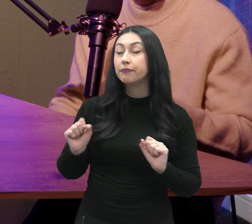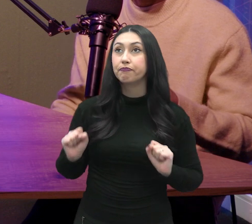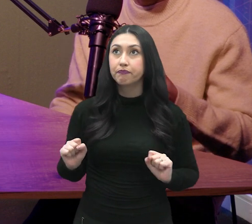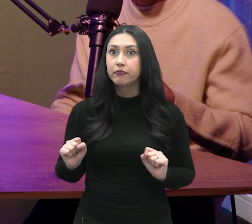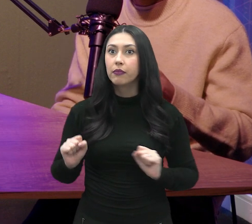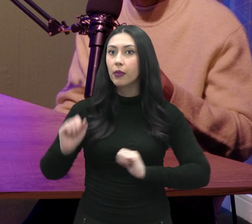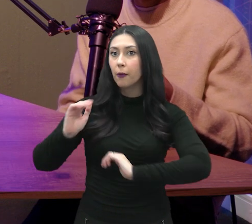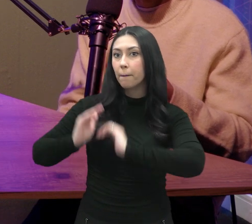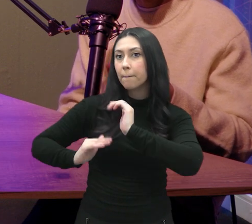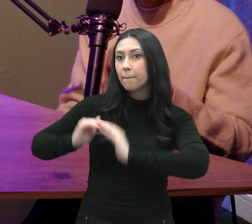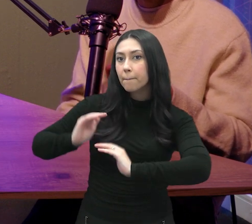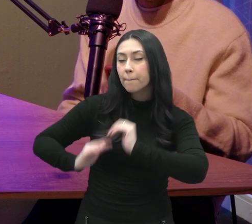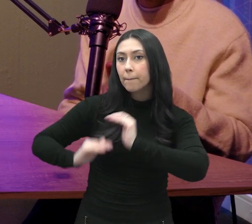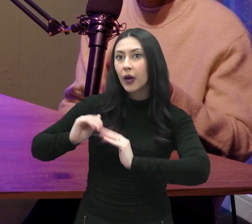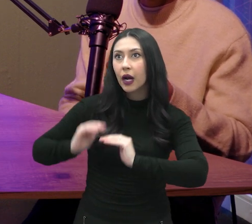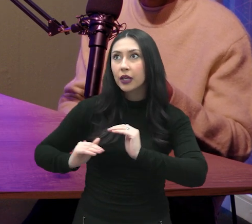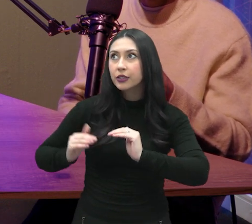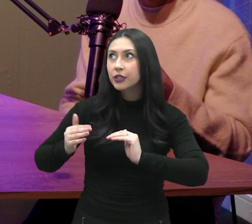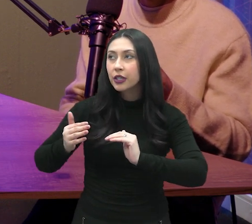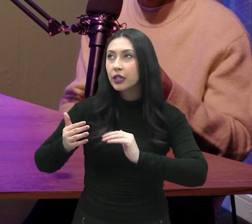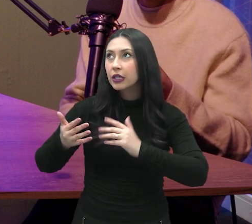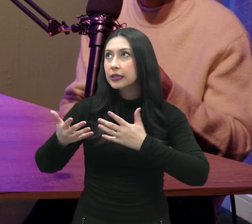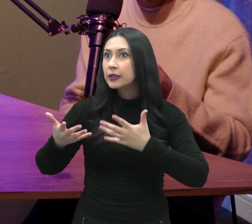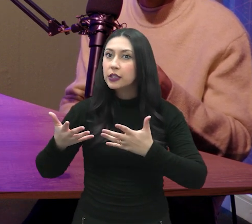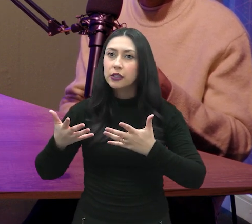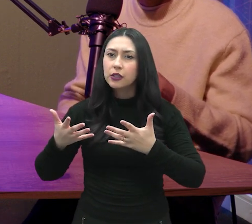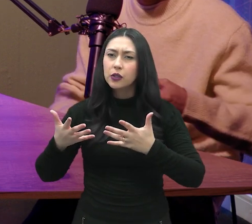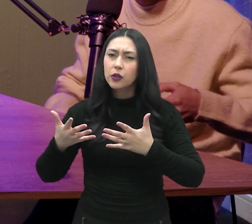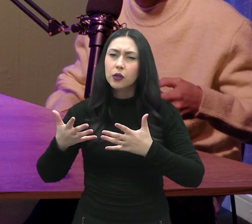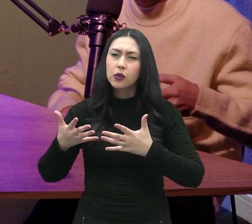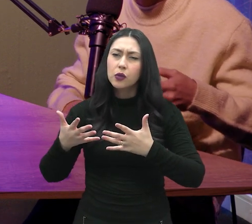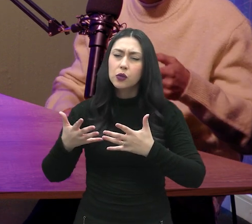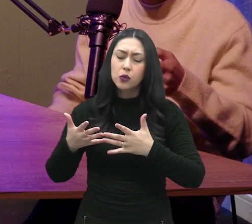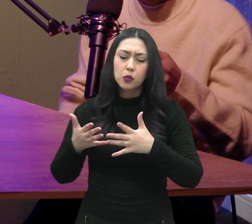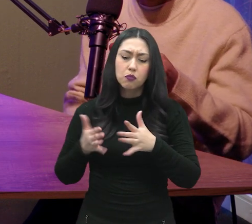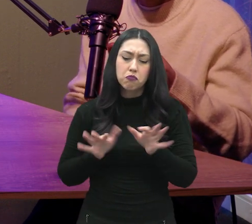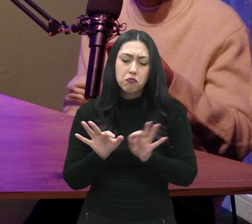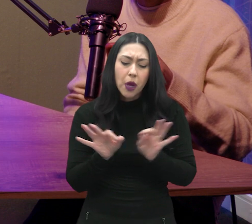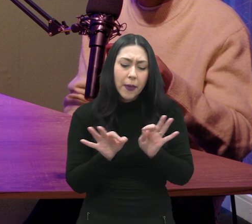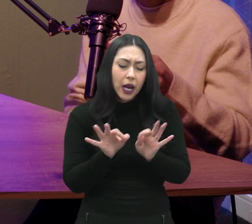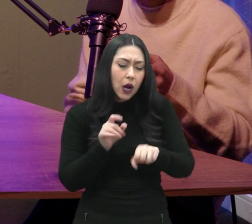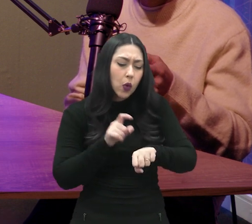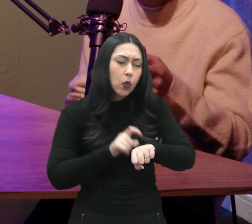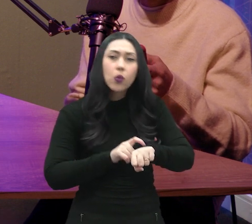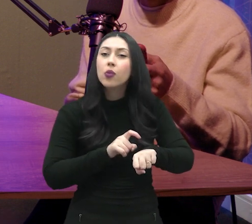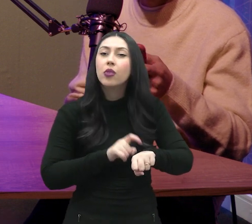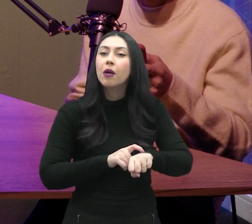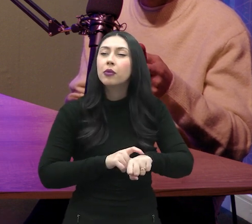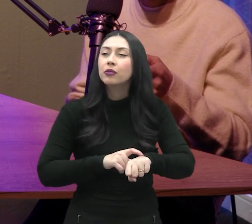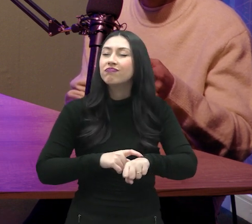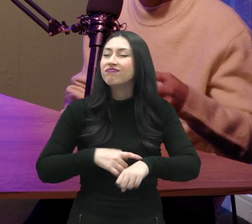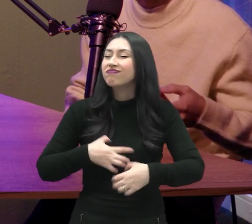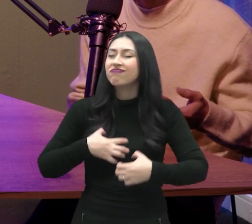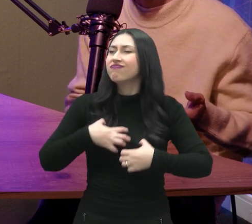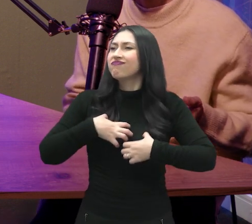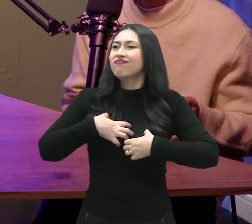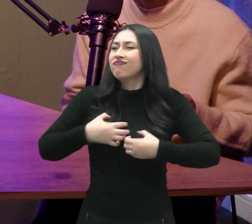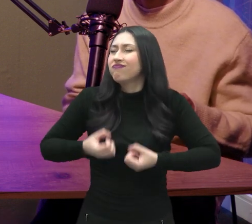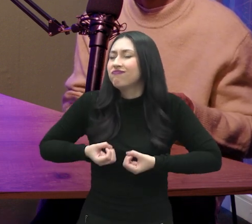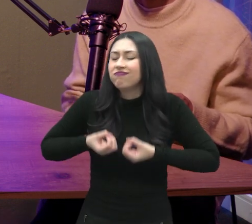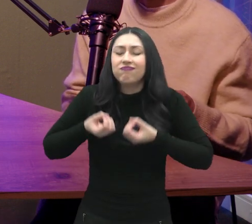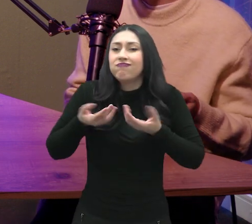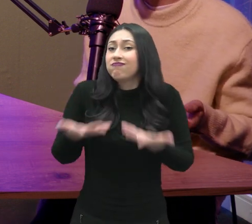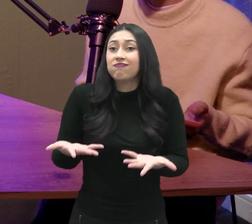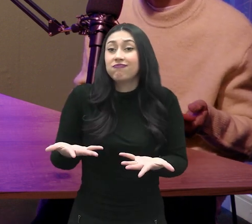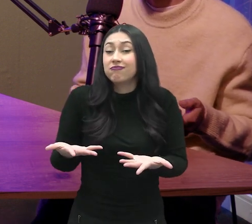o que é o descanso emocional, né? É uma prática de você se reservar um tempo do seu dia para expressar livremente